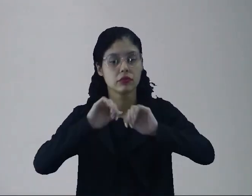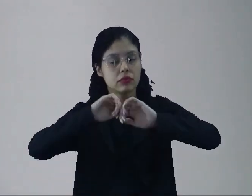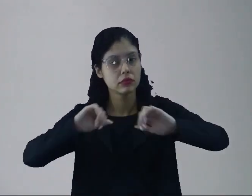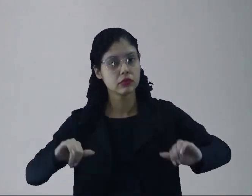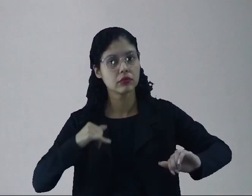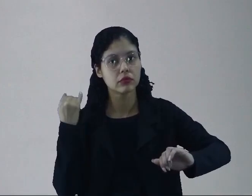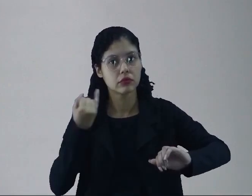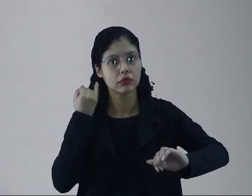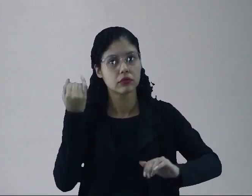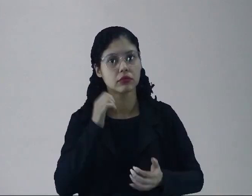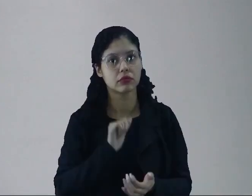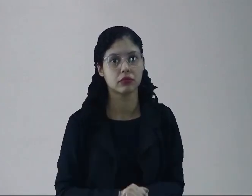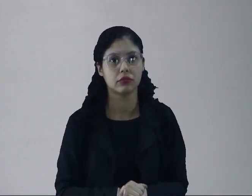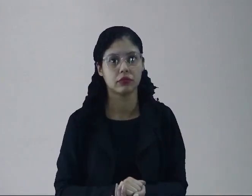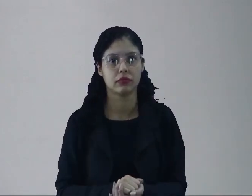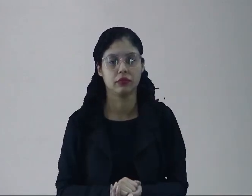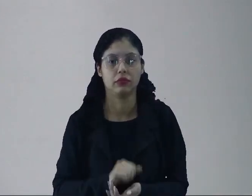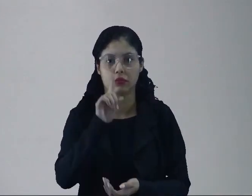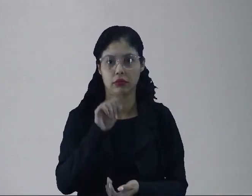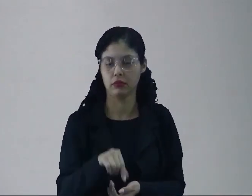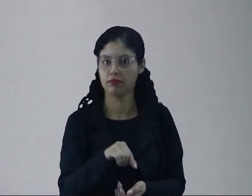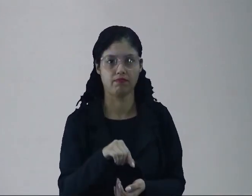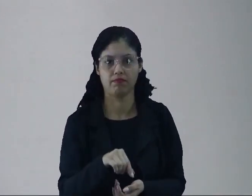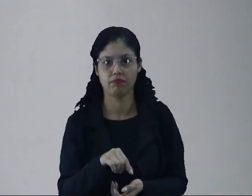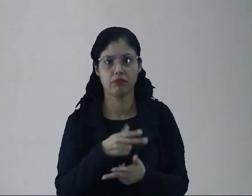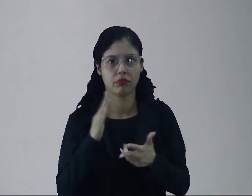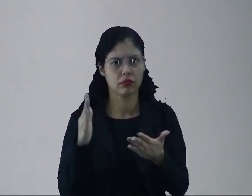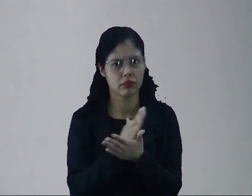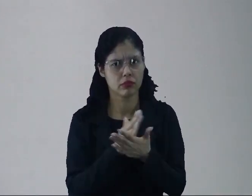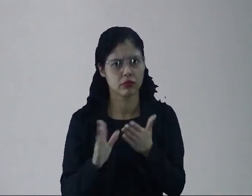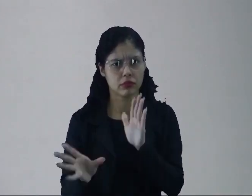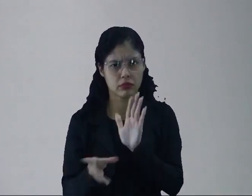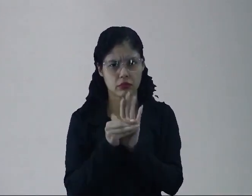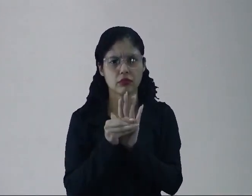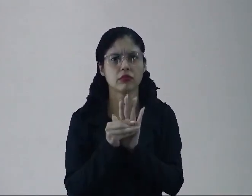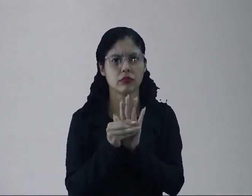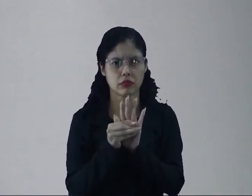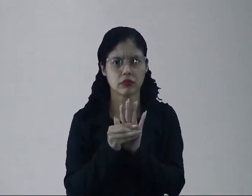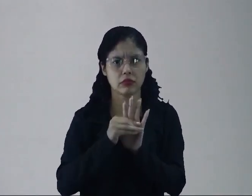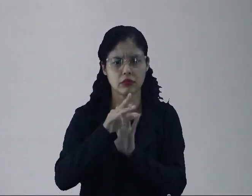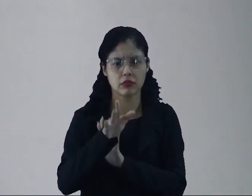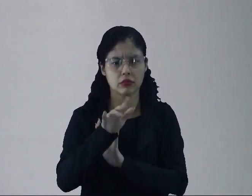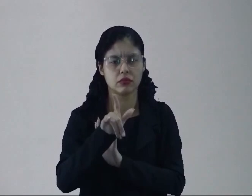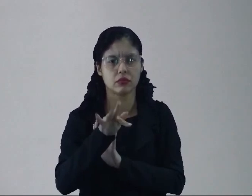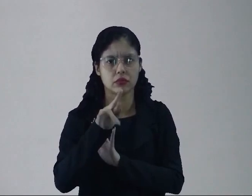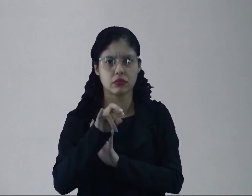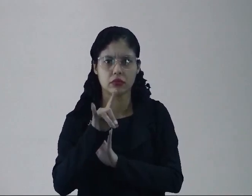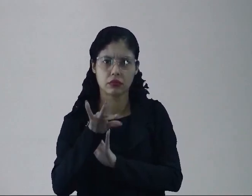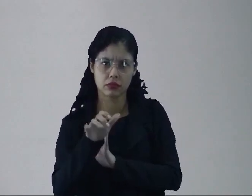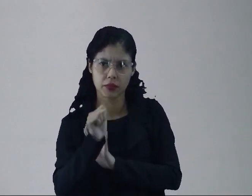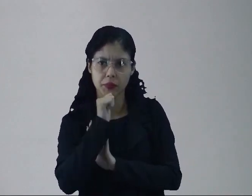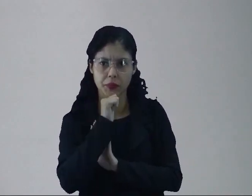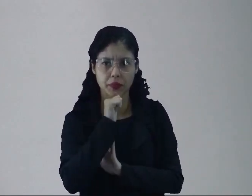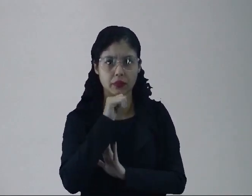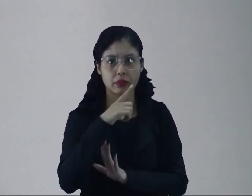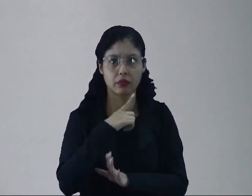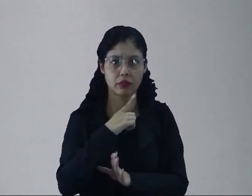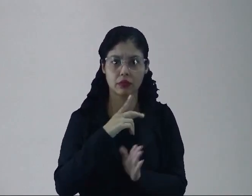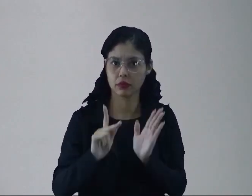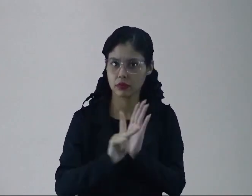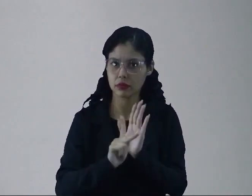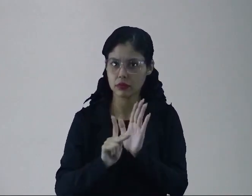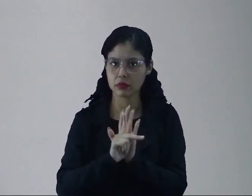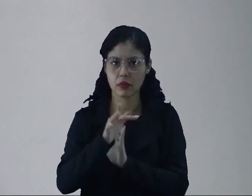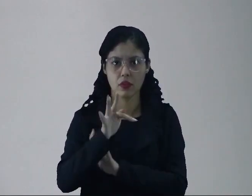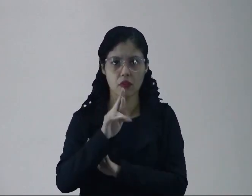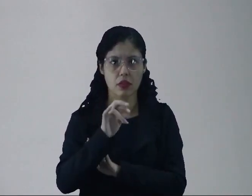sua importância, ela não é algo que é fixo, ela é fluida. A gente fala que a membrana ela tem essa capacidade